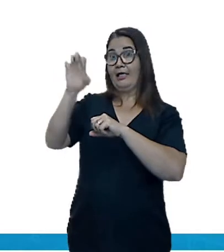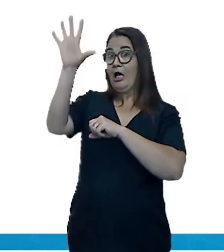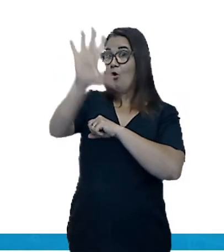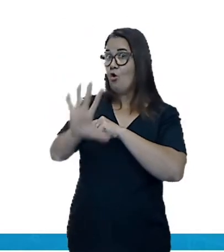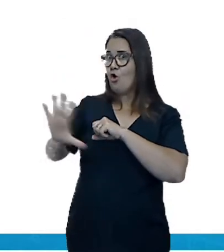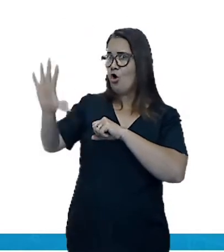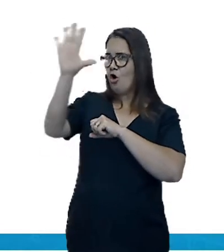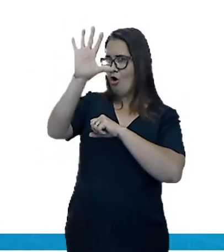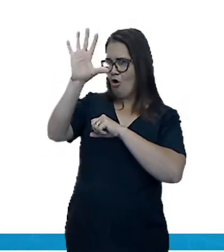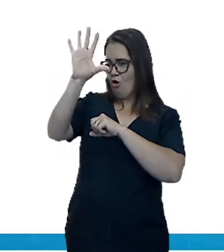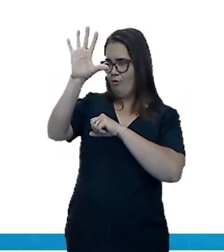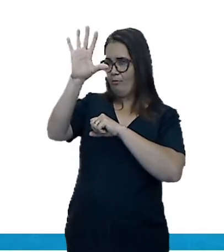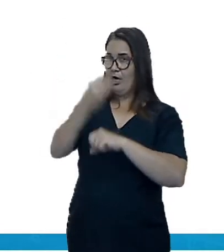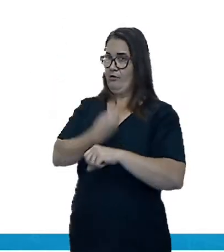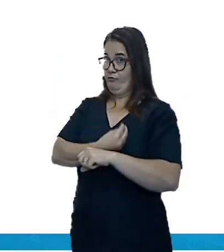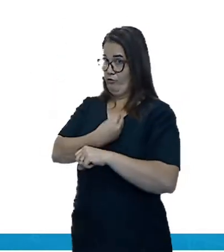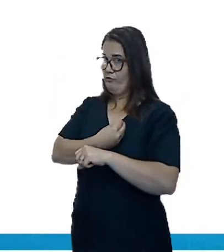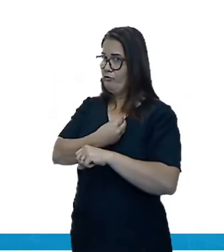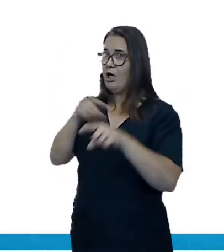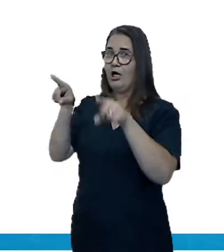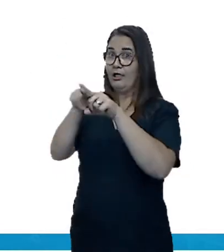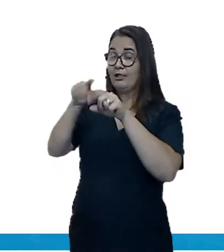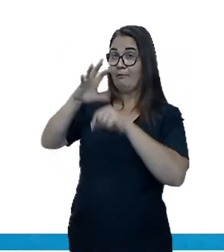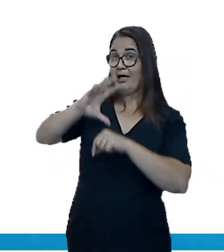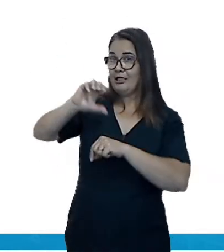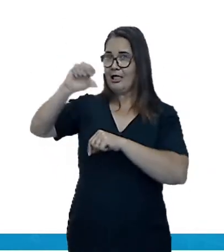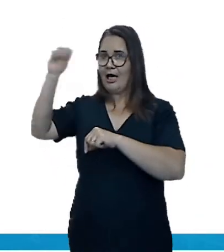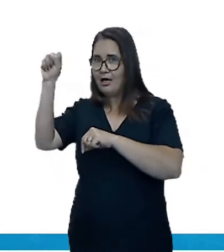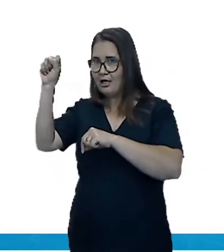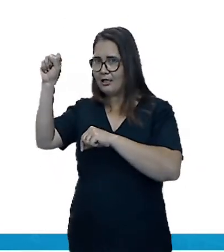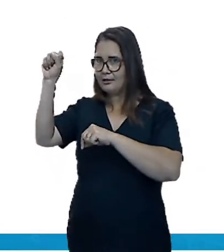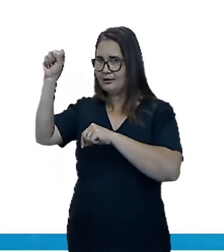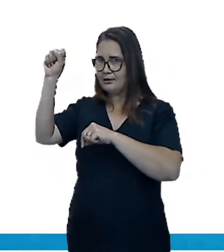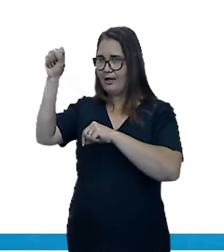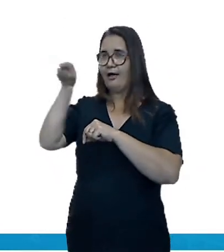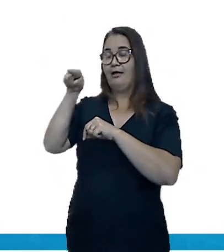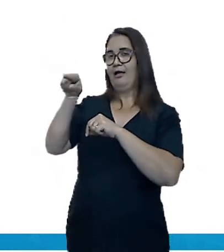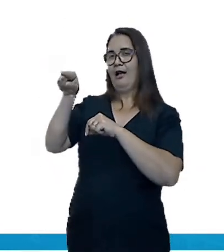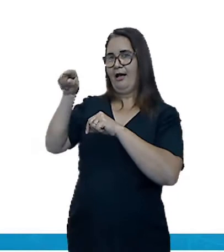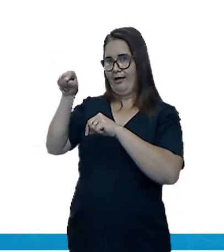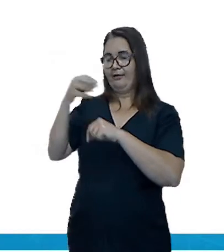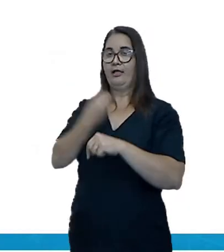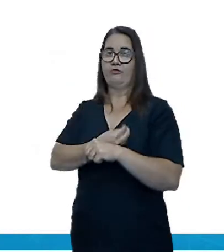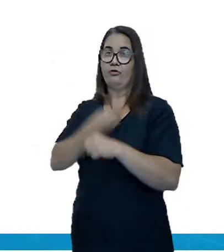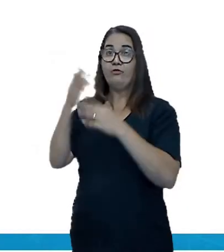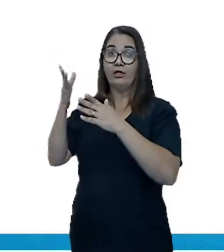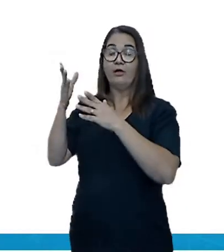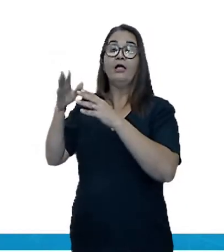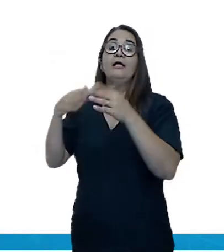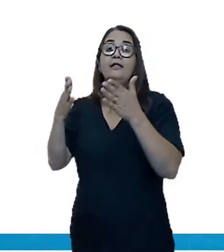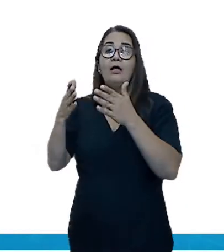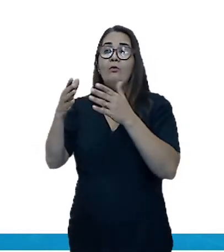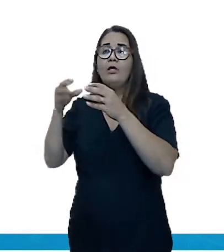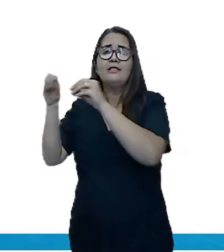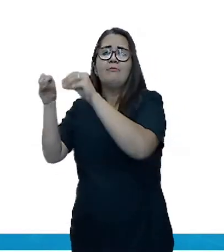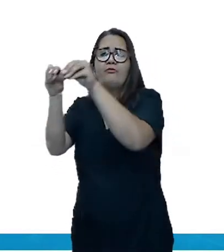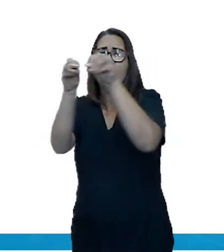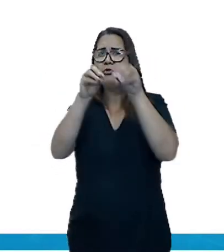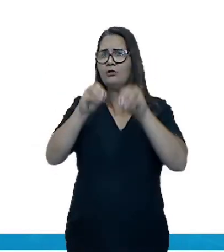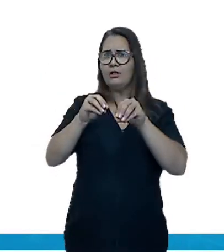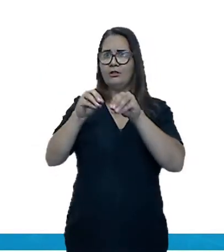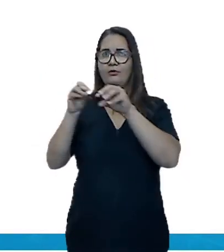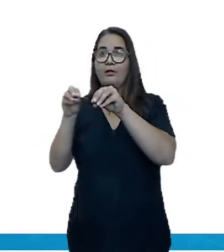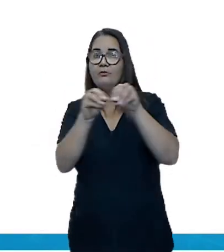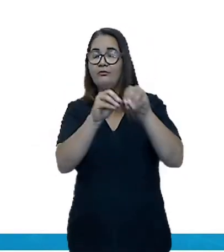Ásia Ocidental, ou seja, já saiu da África e já foi percorrendo outro continente. Também nós temos a